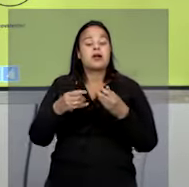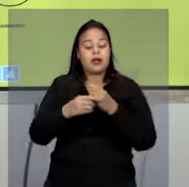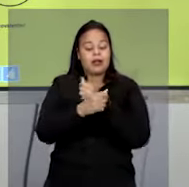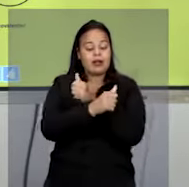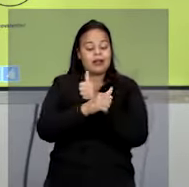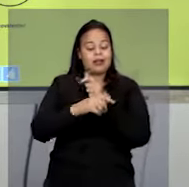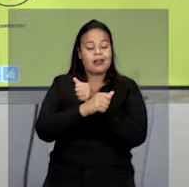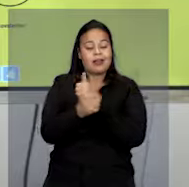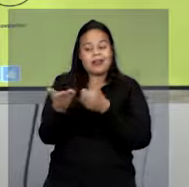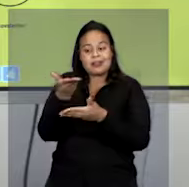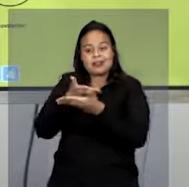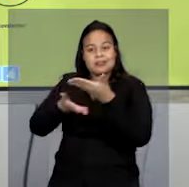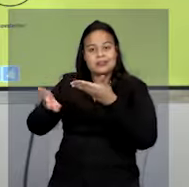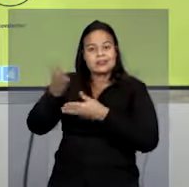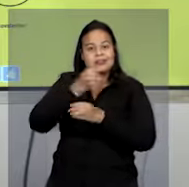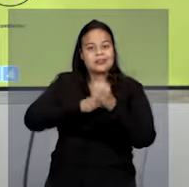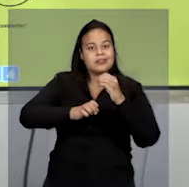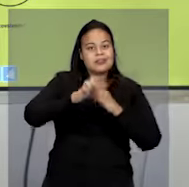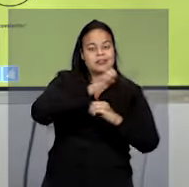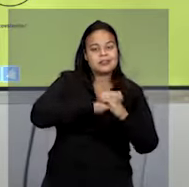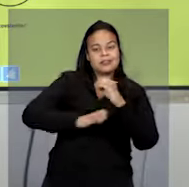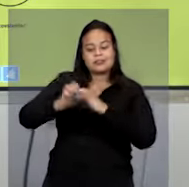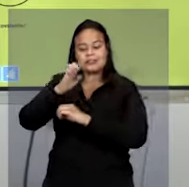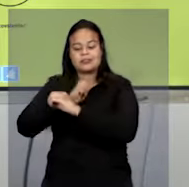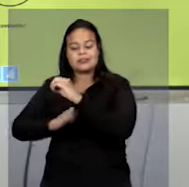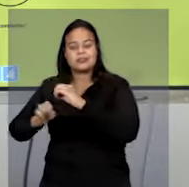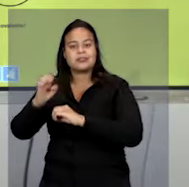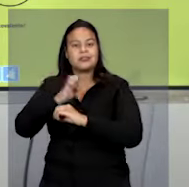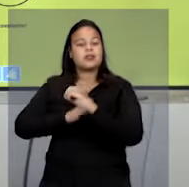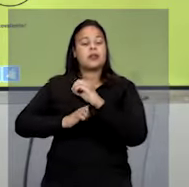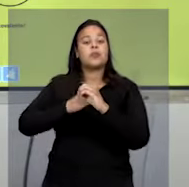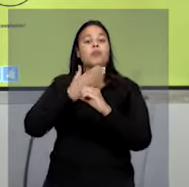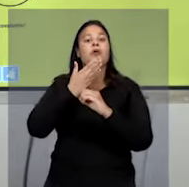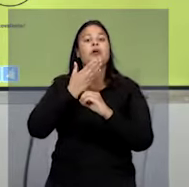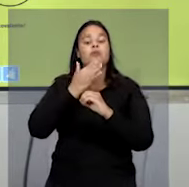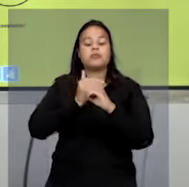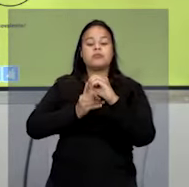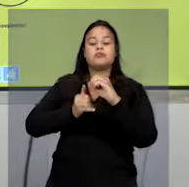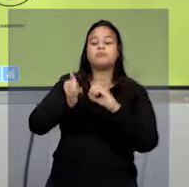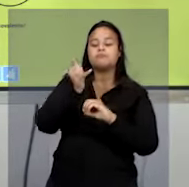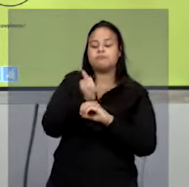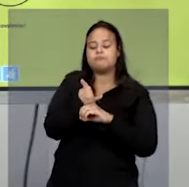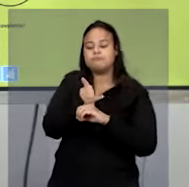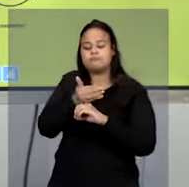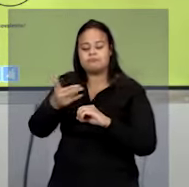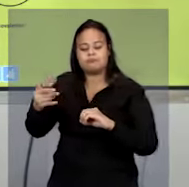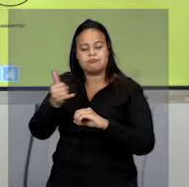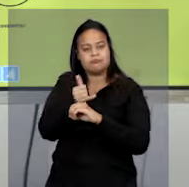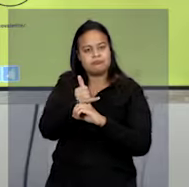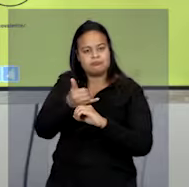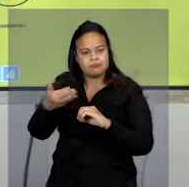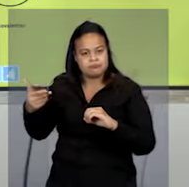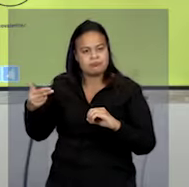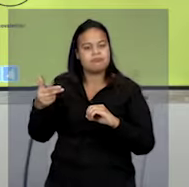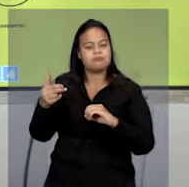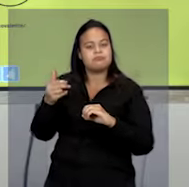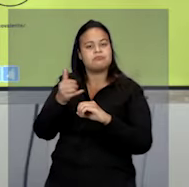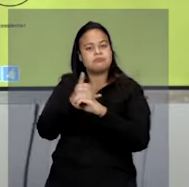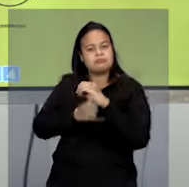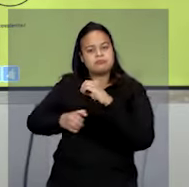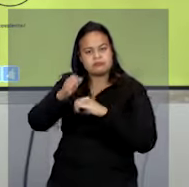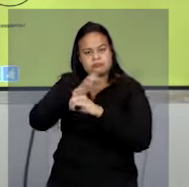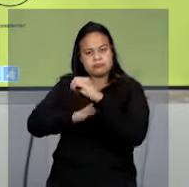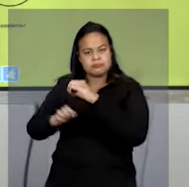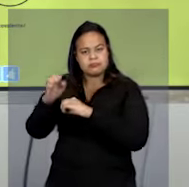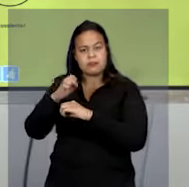é um compartilhamento de elétrons entre ametais, não é? Percebam que esses elétrons aqui, ó,